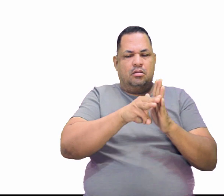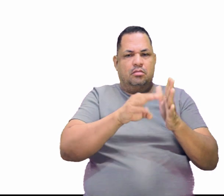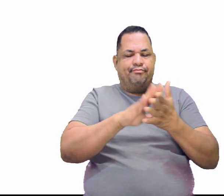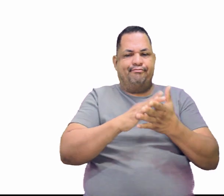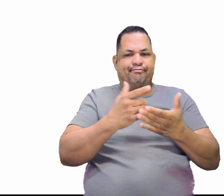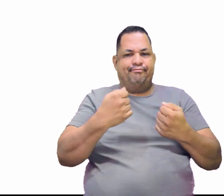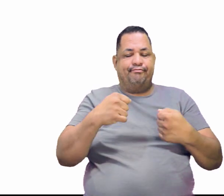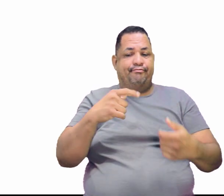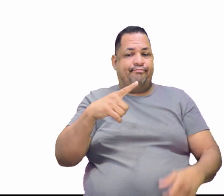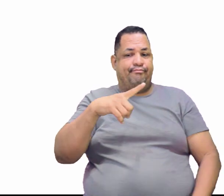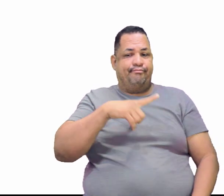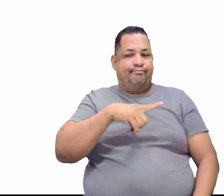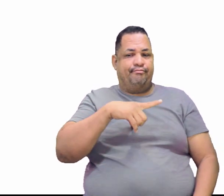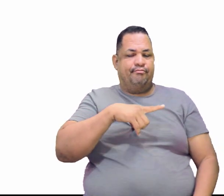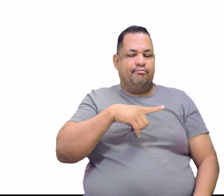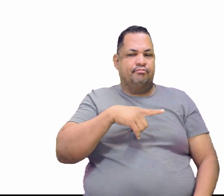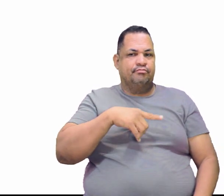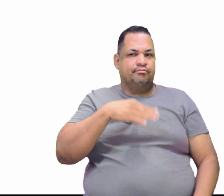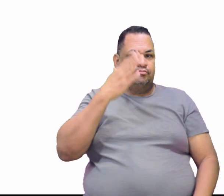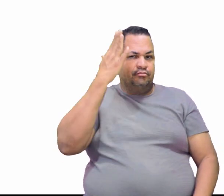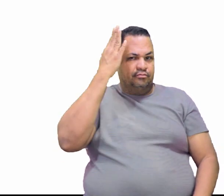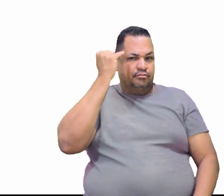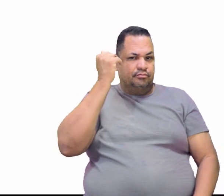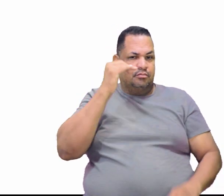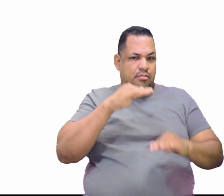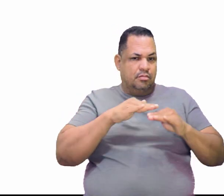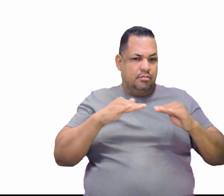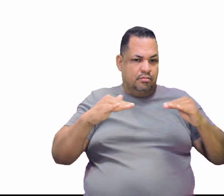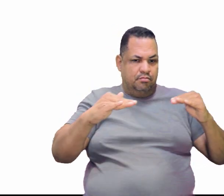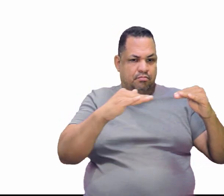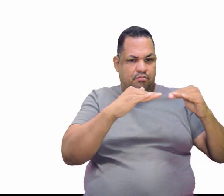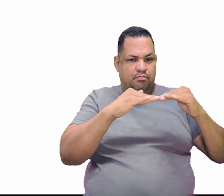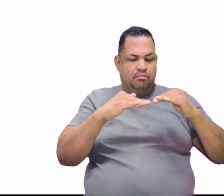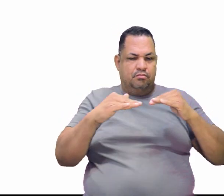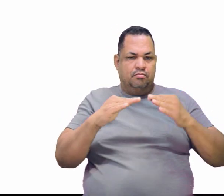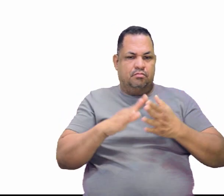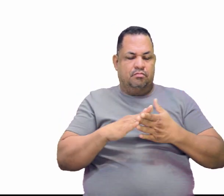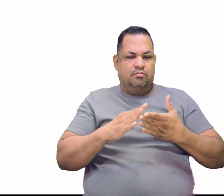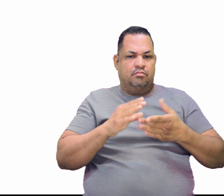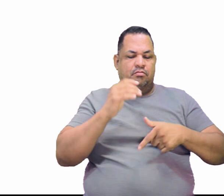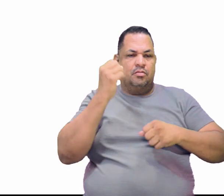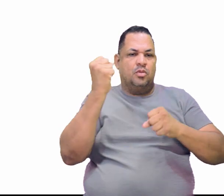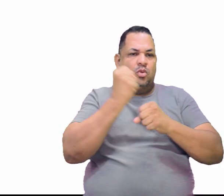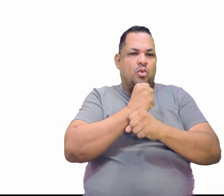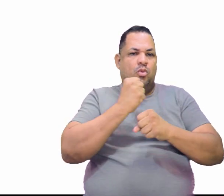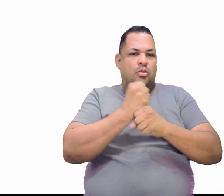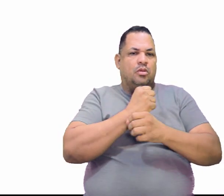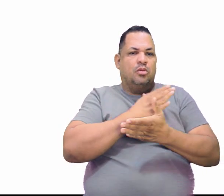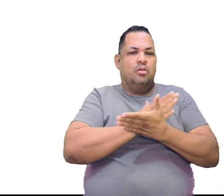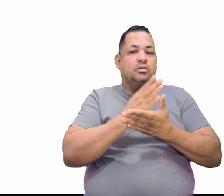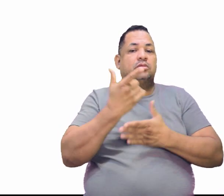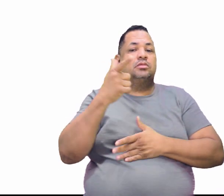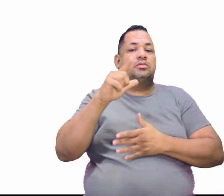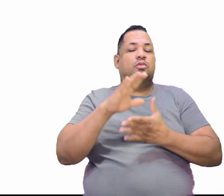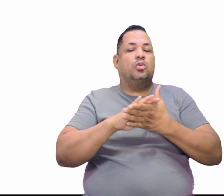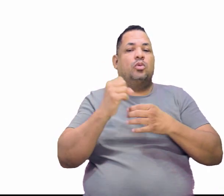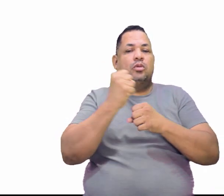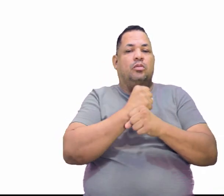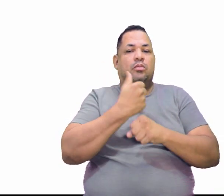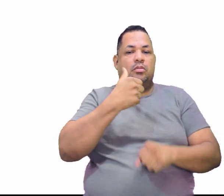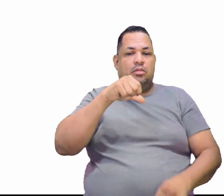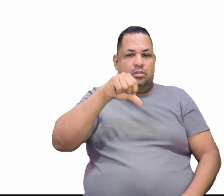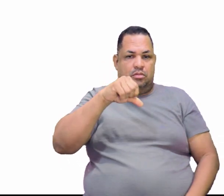tem assim, dá para ter uma noção de nivelamento. Né? As obras elas foram reiniciadas em